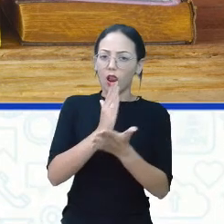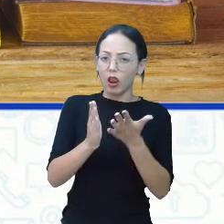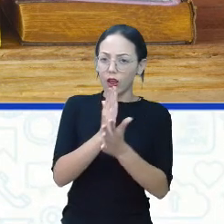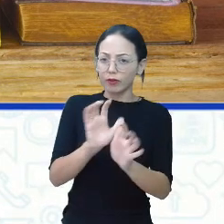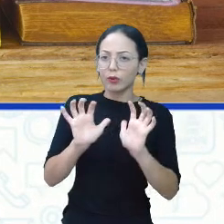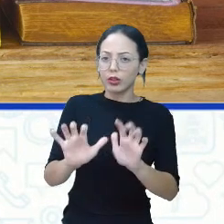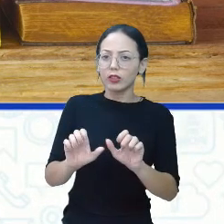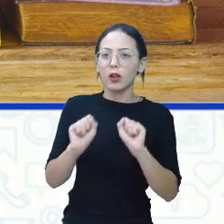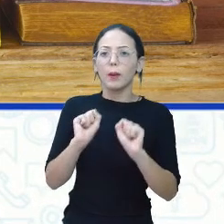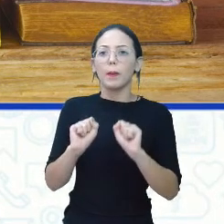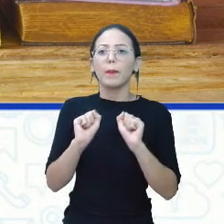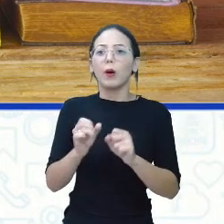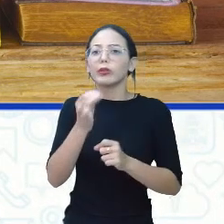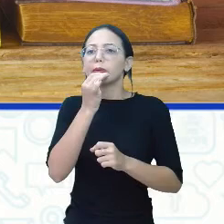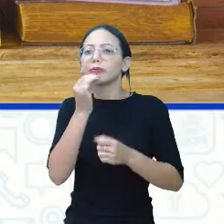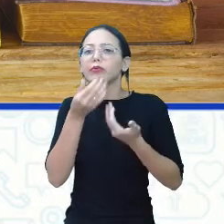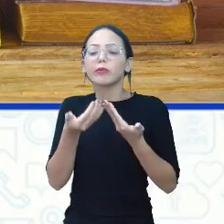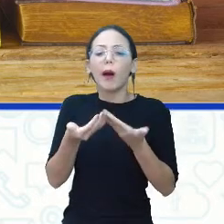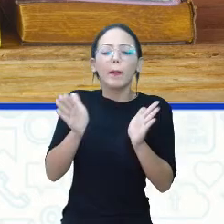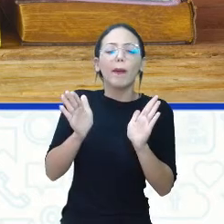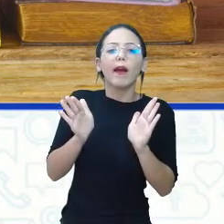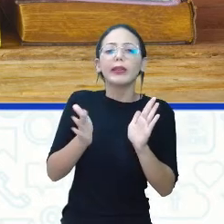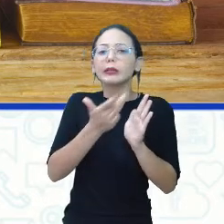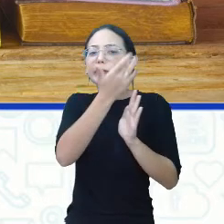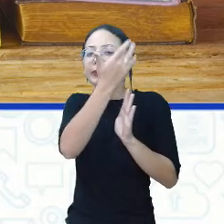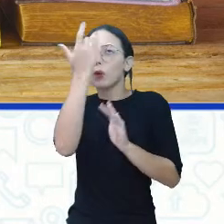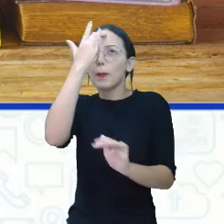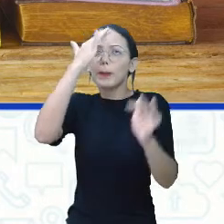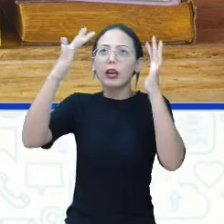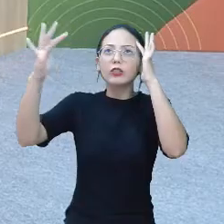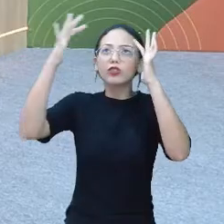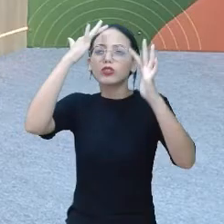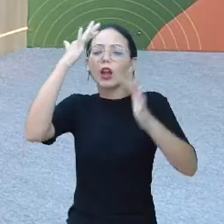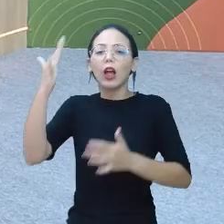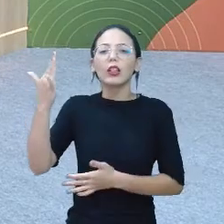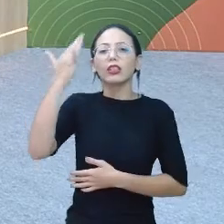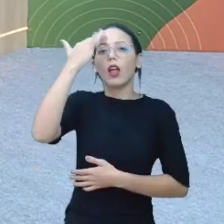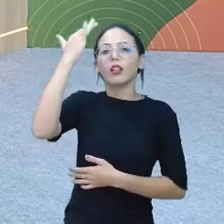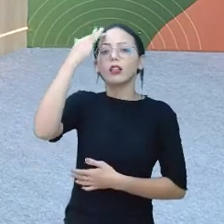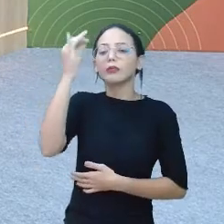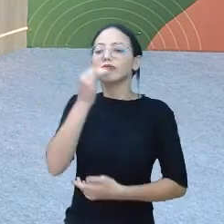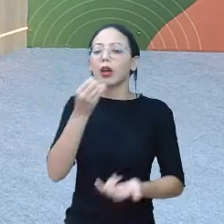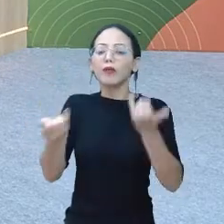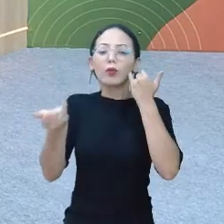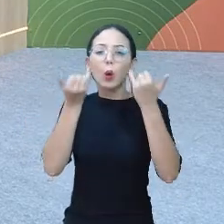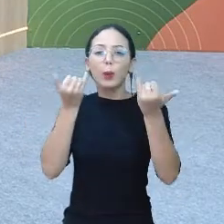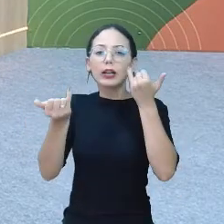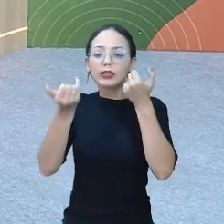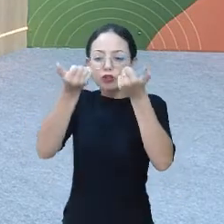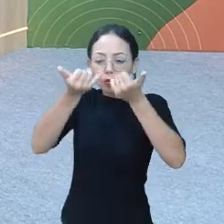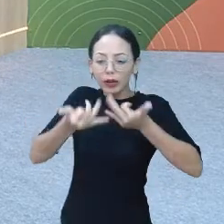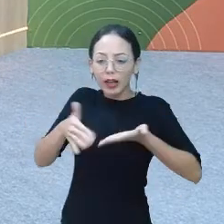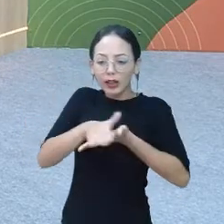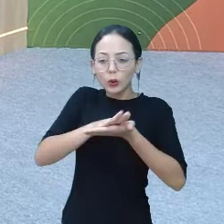Ele pode ser aberto, à margem para a interpretação do leitor, quando alguma informação não é dada, quando o final é aberto, não